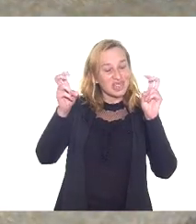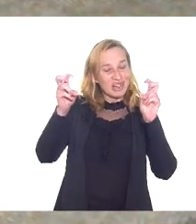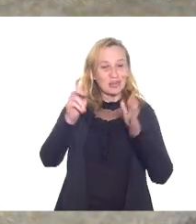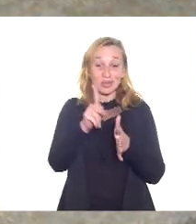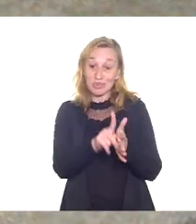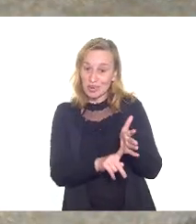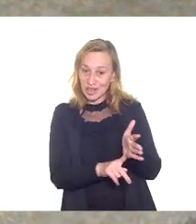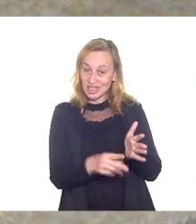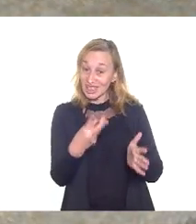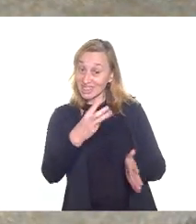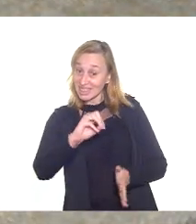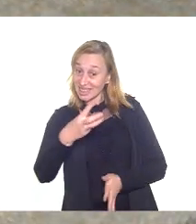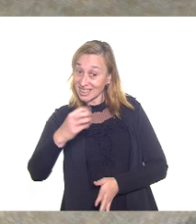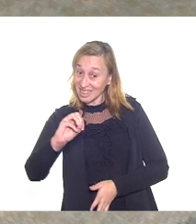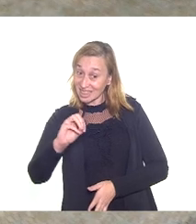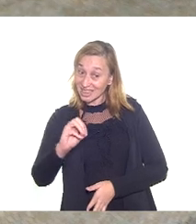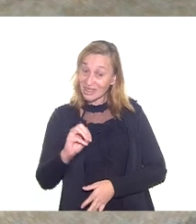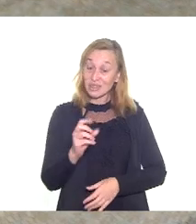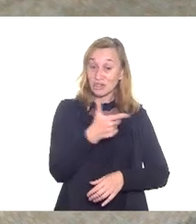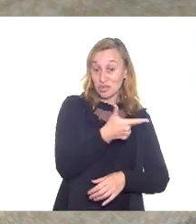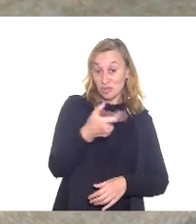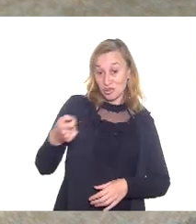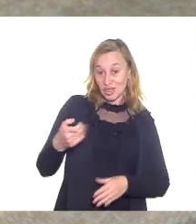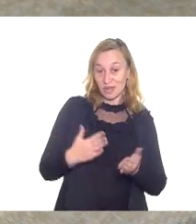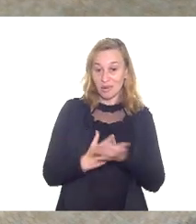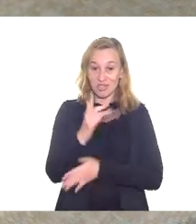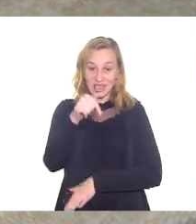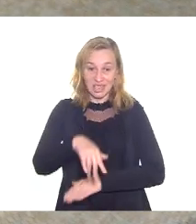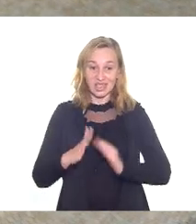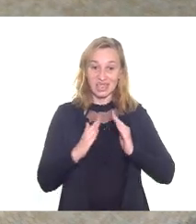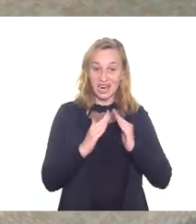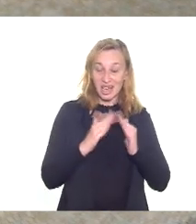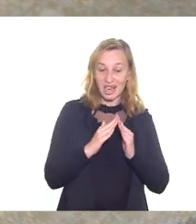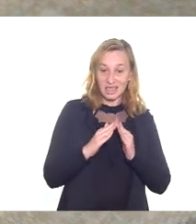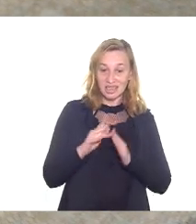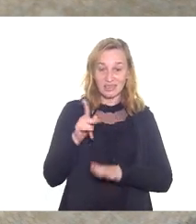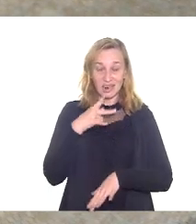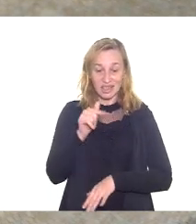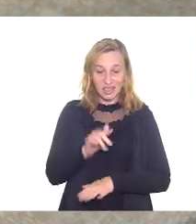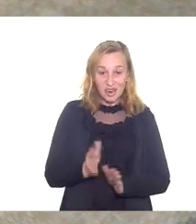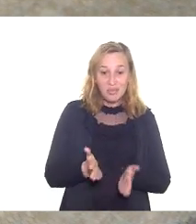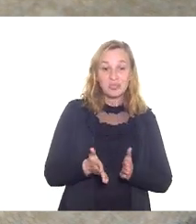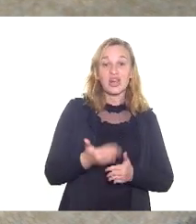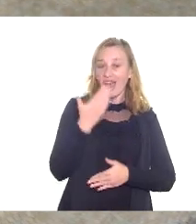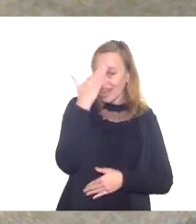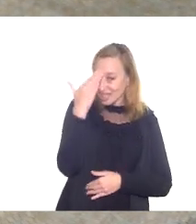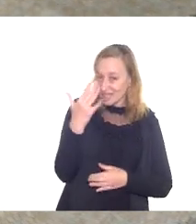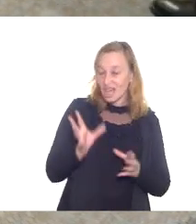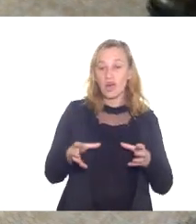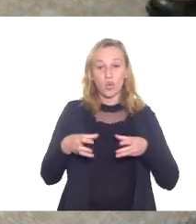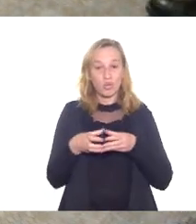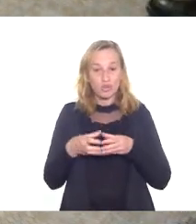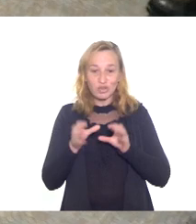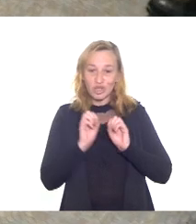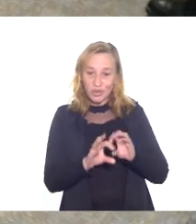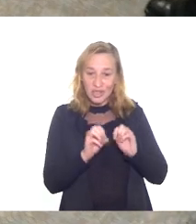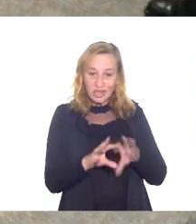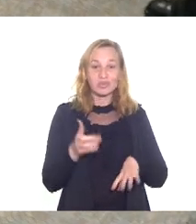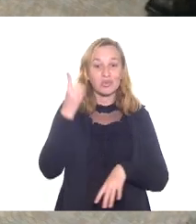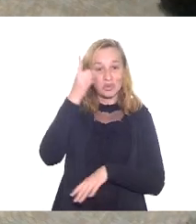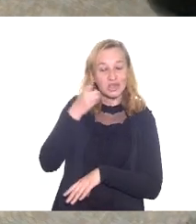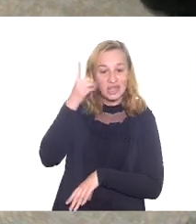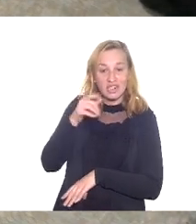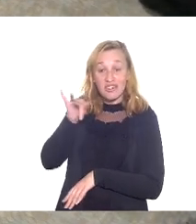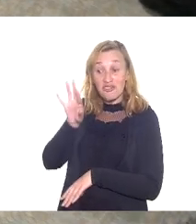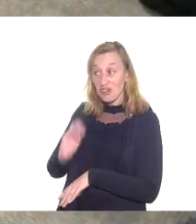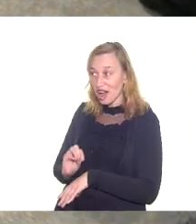projeto 3030 de 2020, aprovado aqui nessa casa, e trazê-la à pauta. Agradecer à Comissão de Educação, deputado